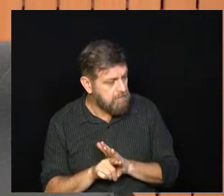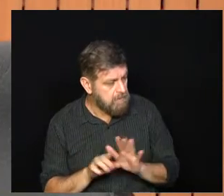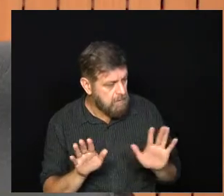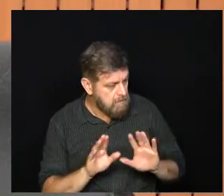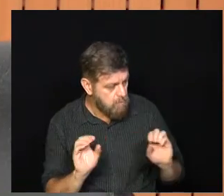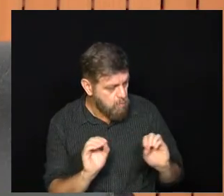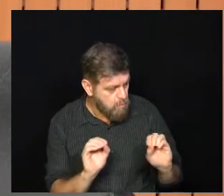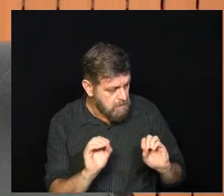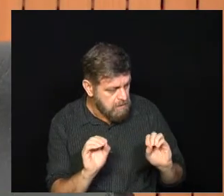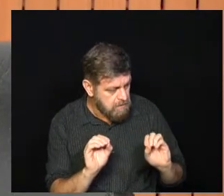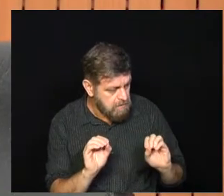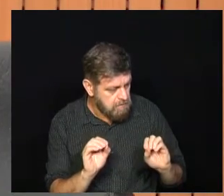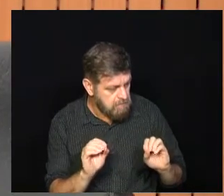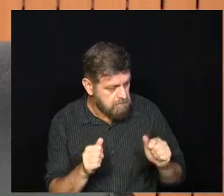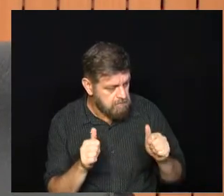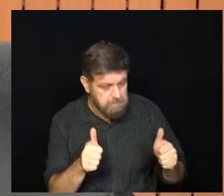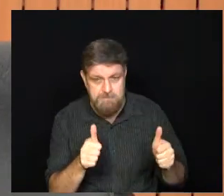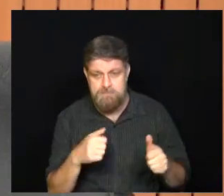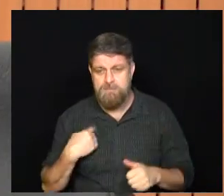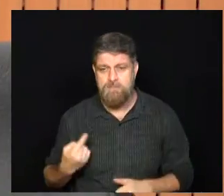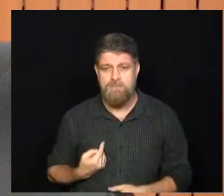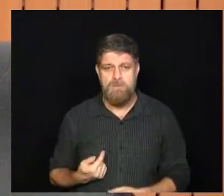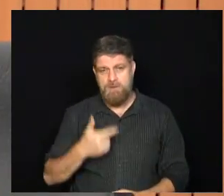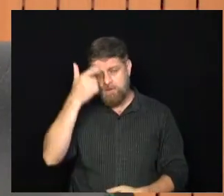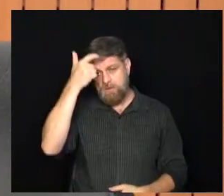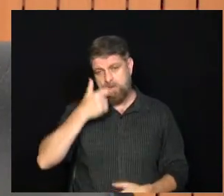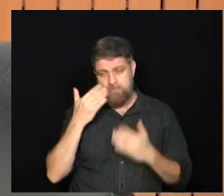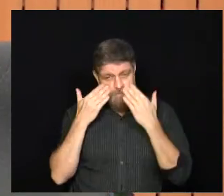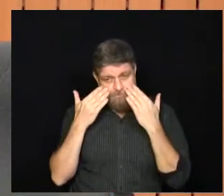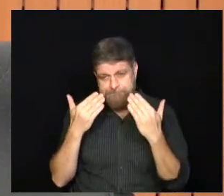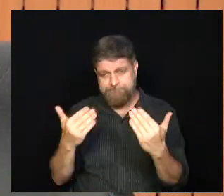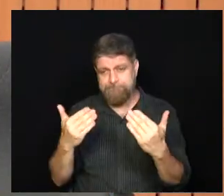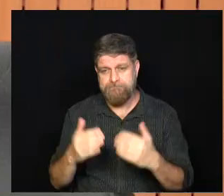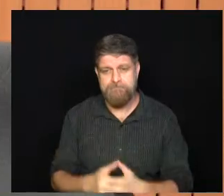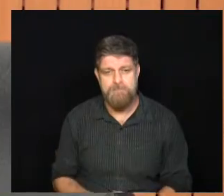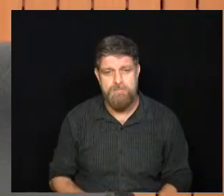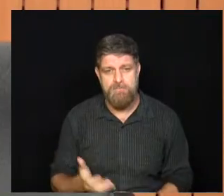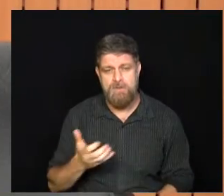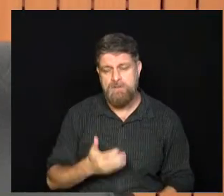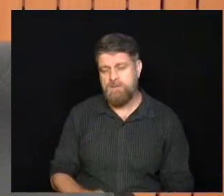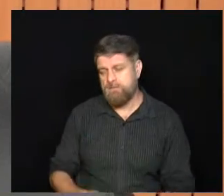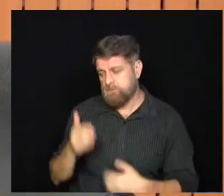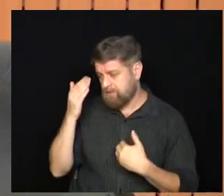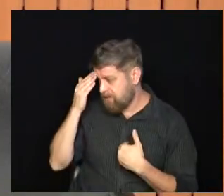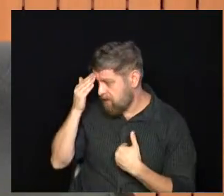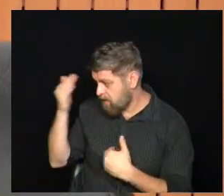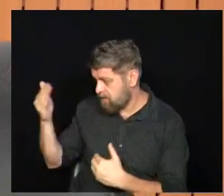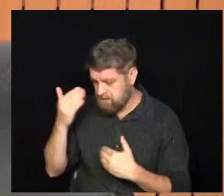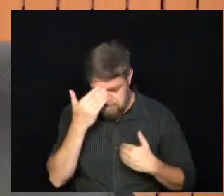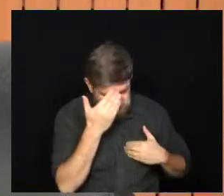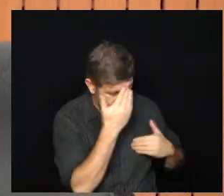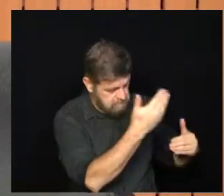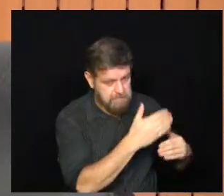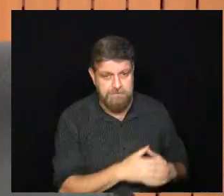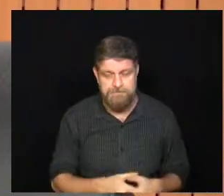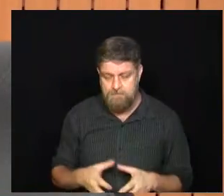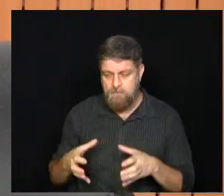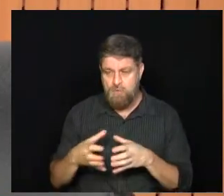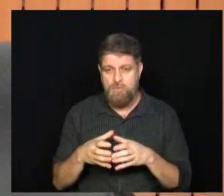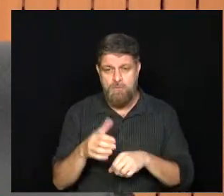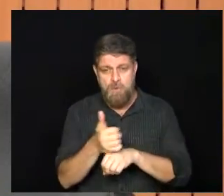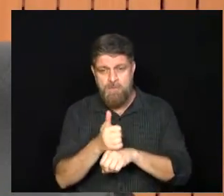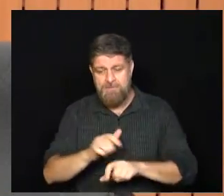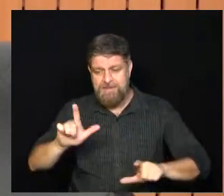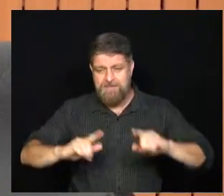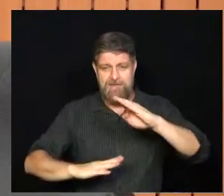não chegou nenhuma. Mas então, diante disso, eu quero deixar o nosso agradecimento a todos que participaram, o pessoal da TV Câmara e toda a